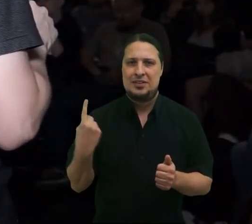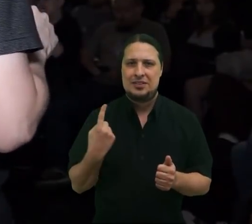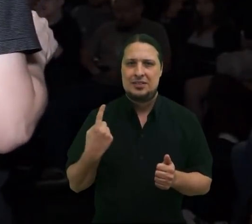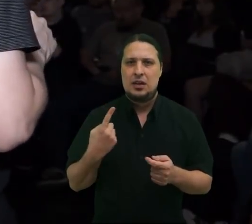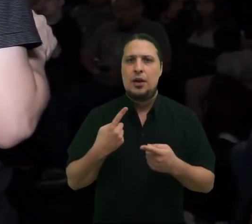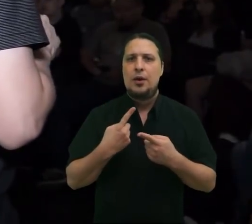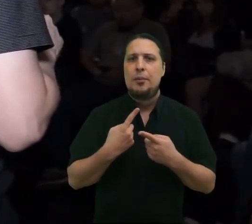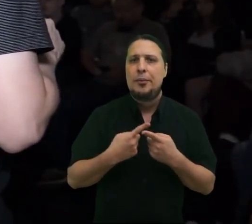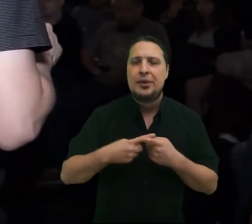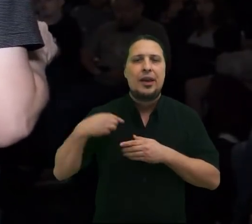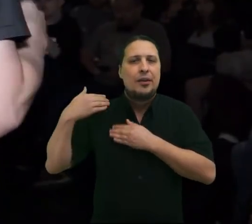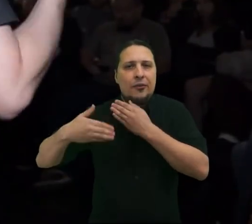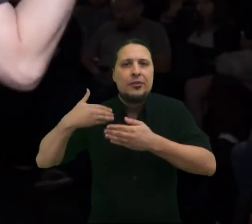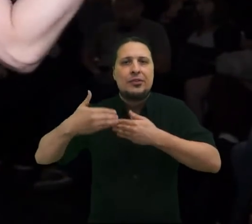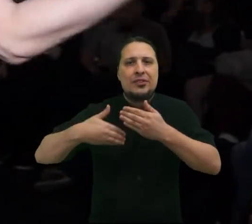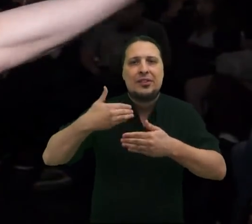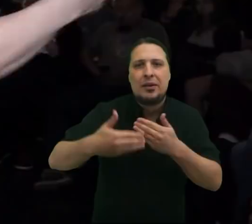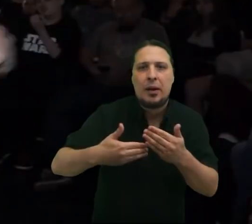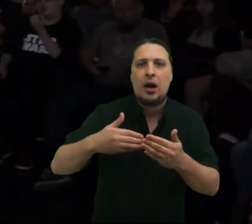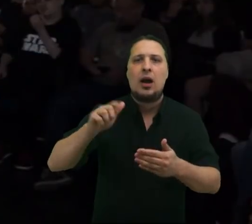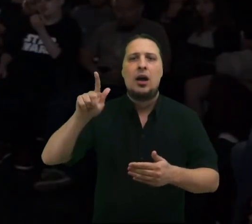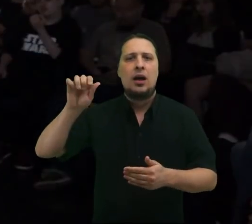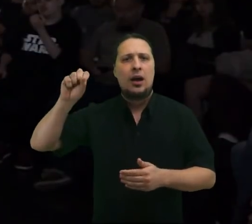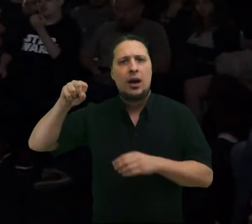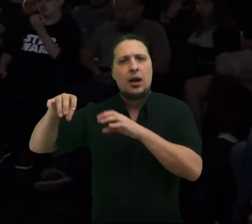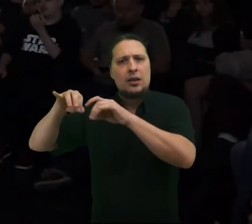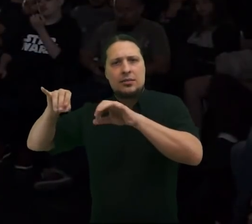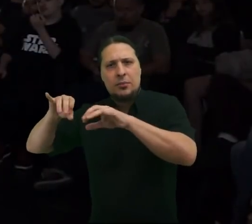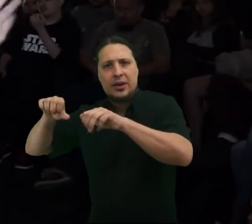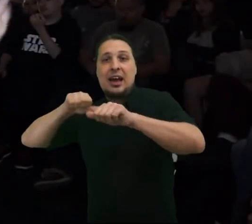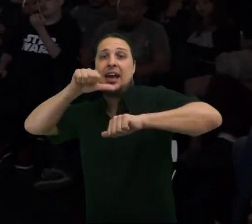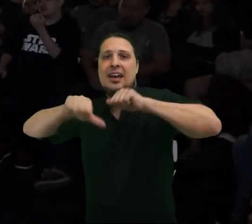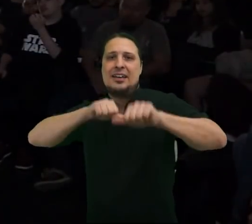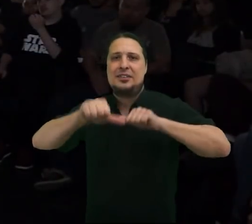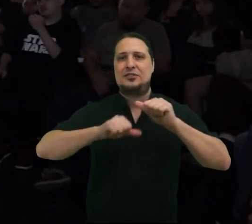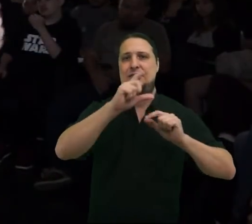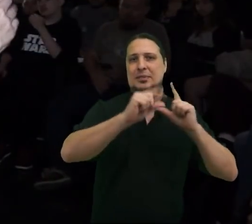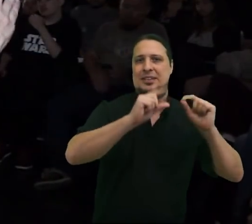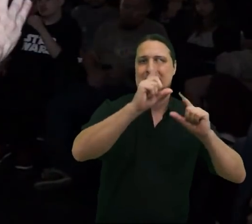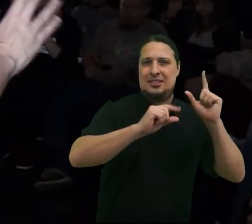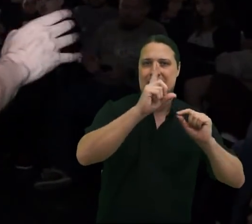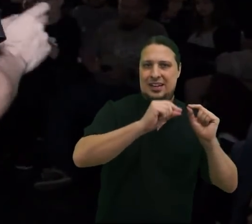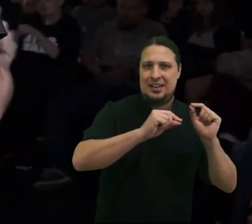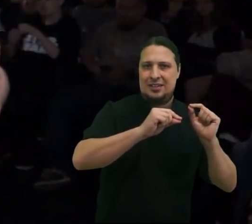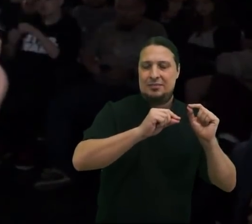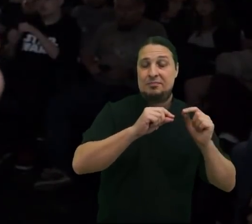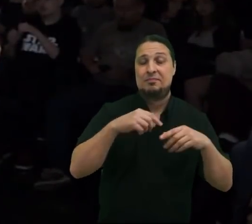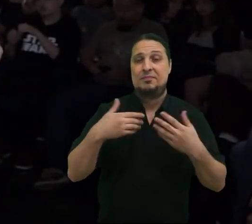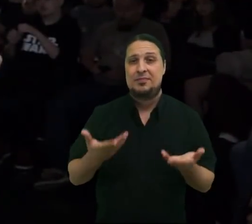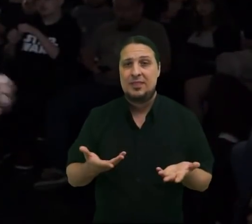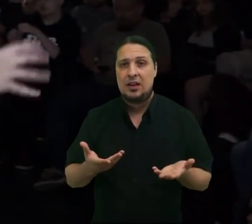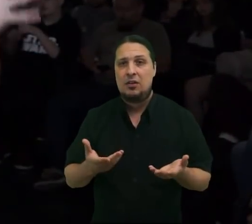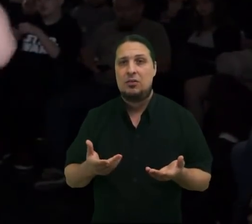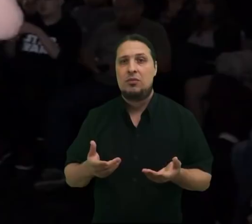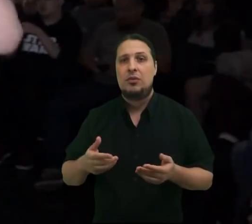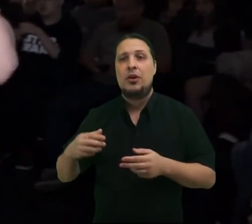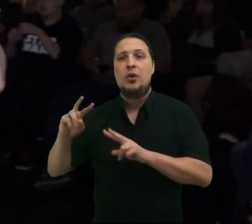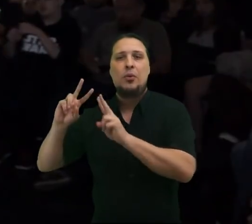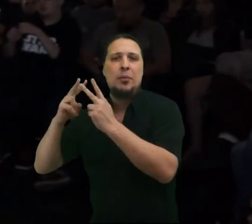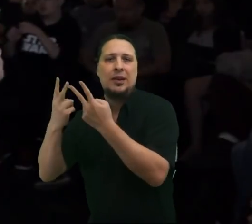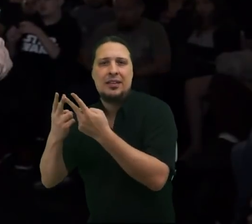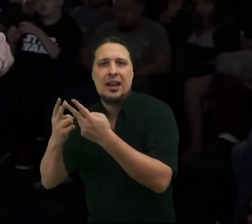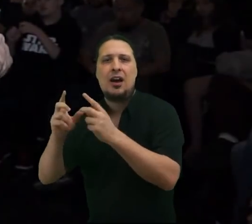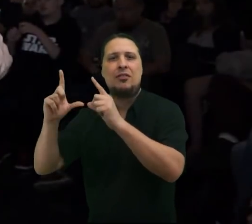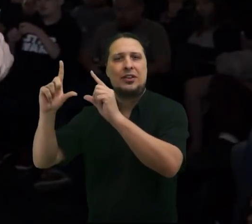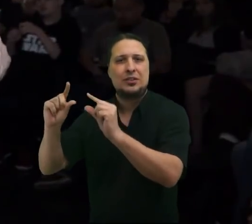dia, a influência dos buracos negros supermassivos na evolução das galáxias já está deixando de acontecer. Ela foi maior lá